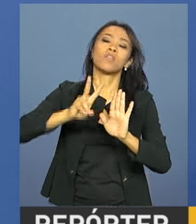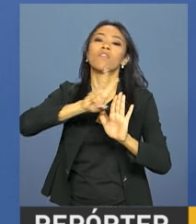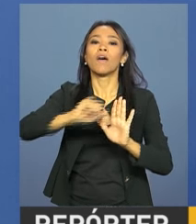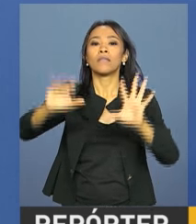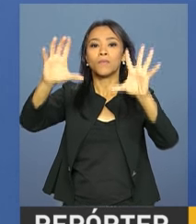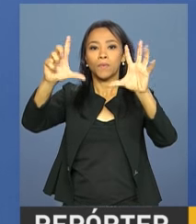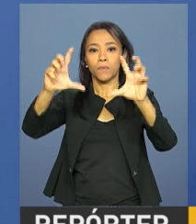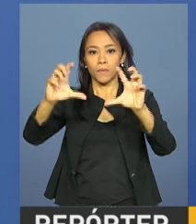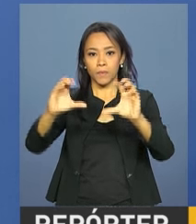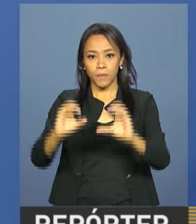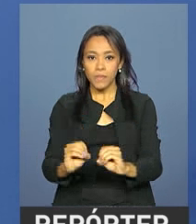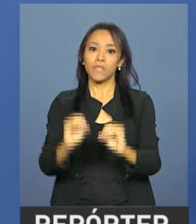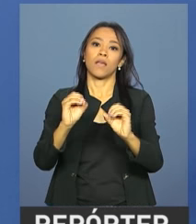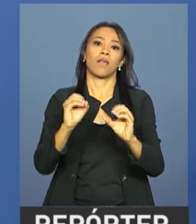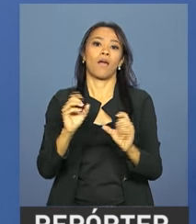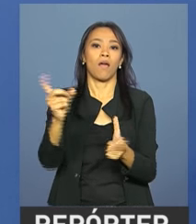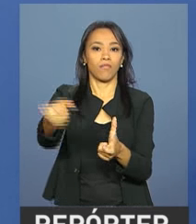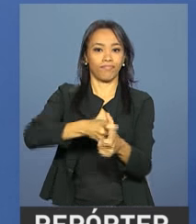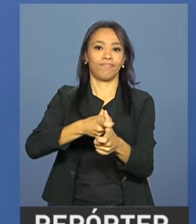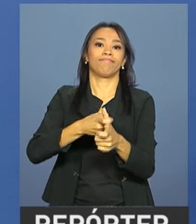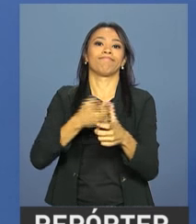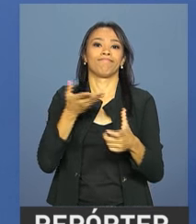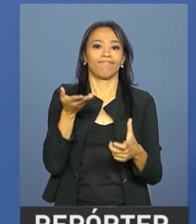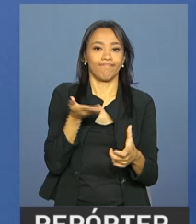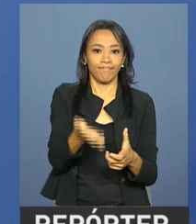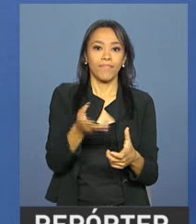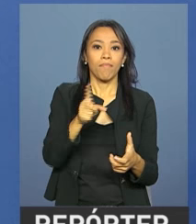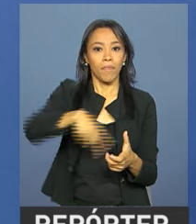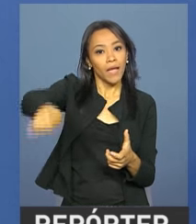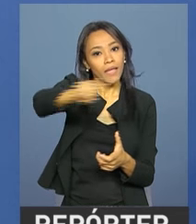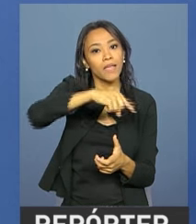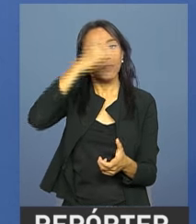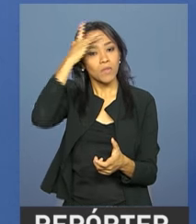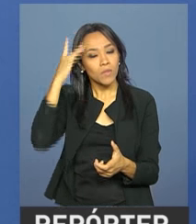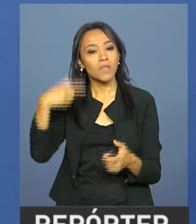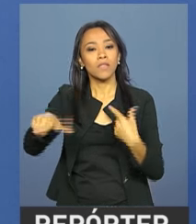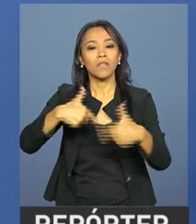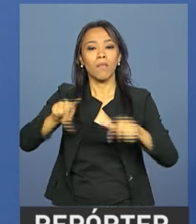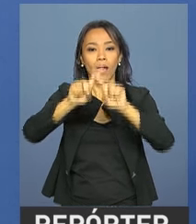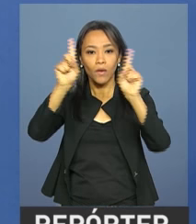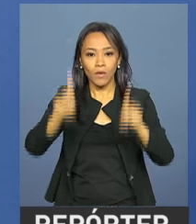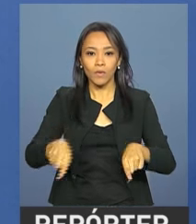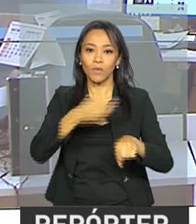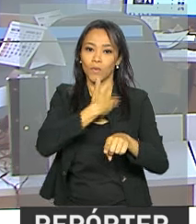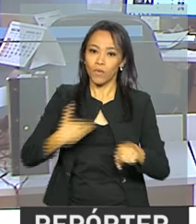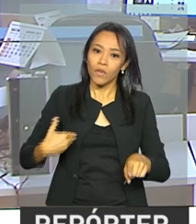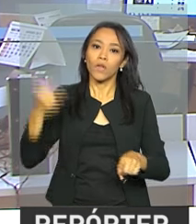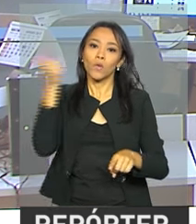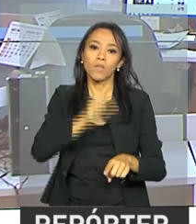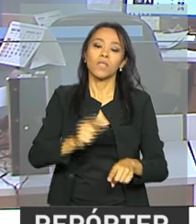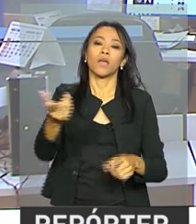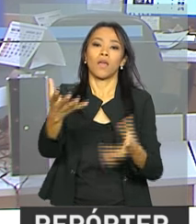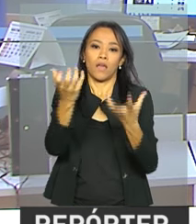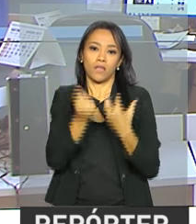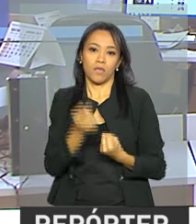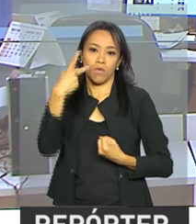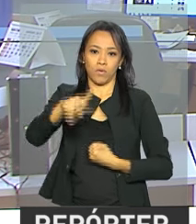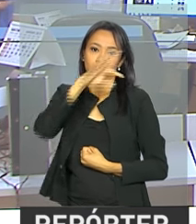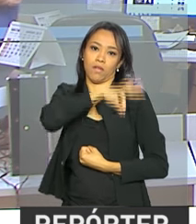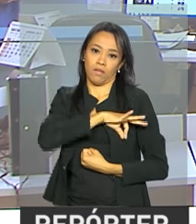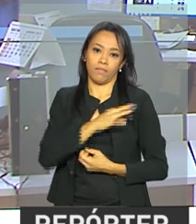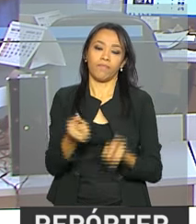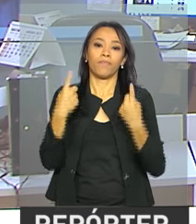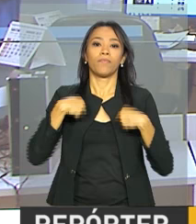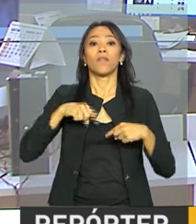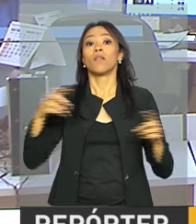da previsibilidade para os funcionários receberem dia seus pagamentos e nós ficamos por aqui